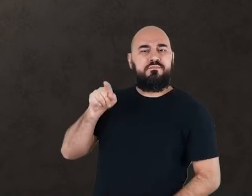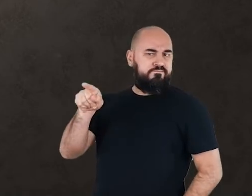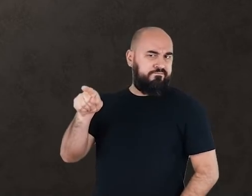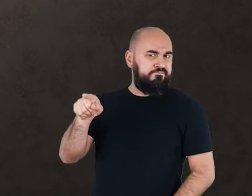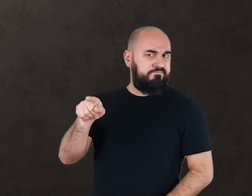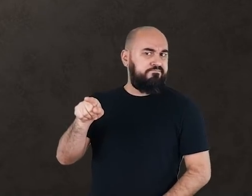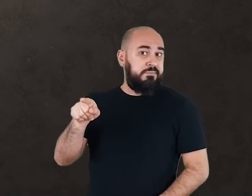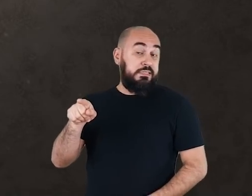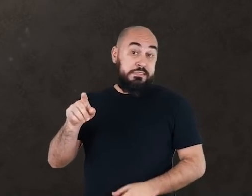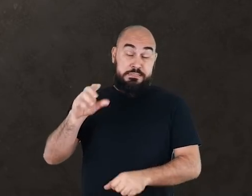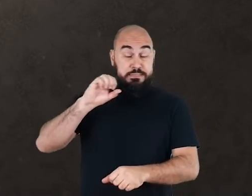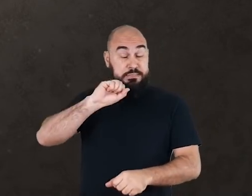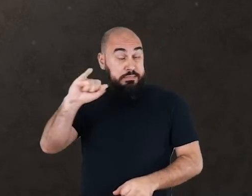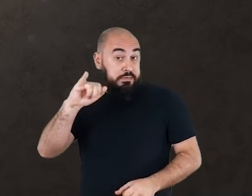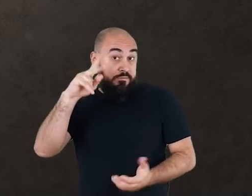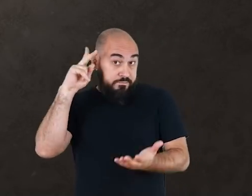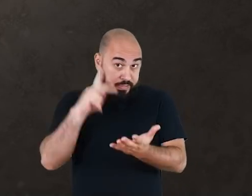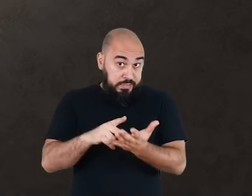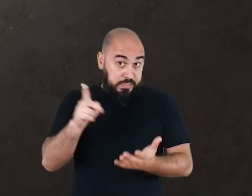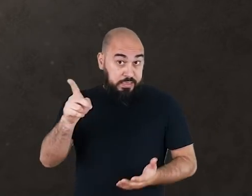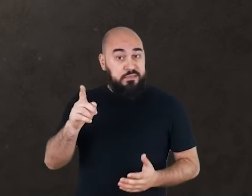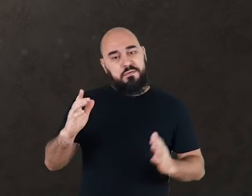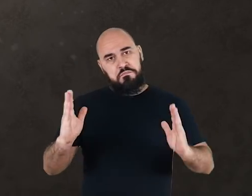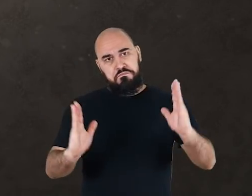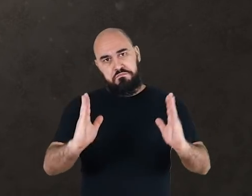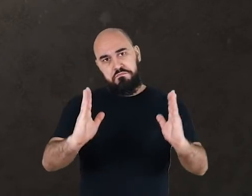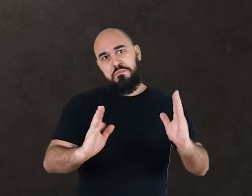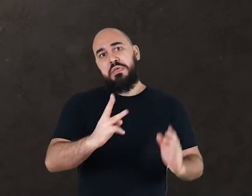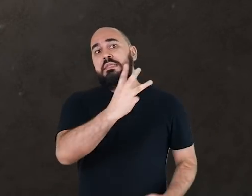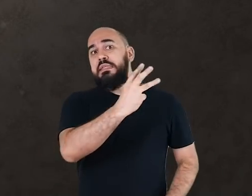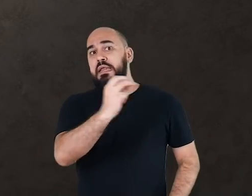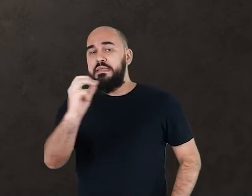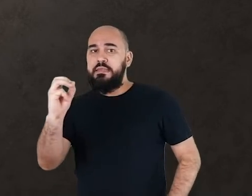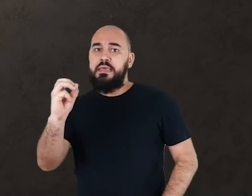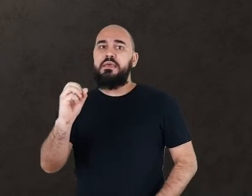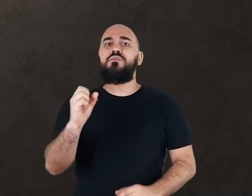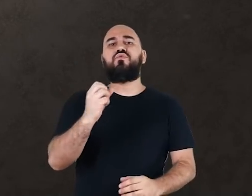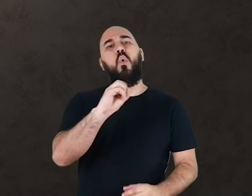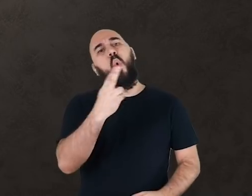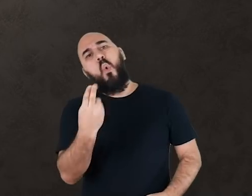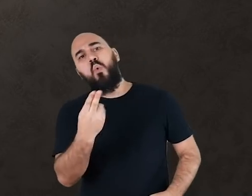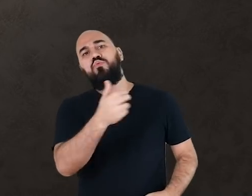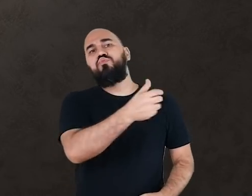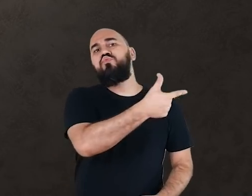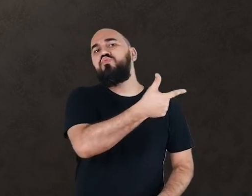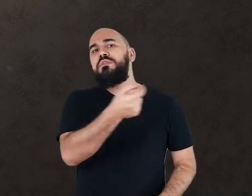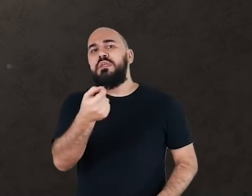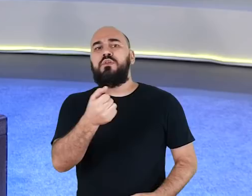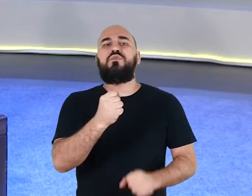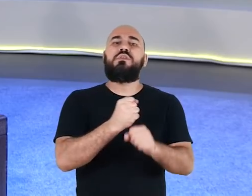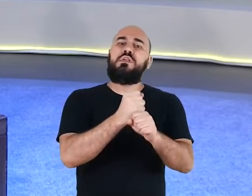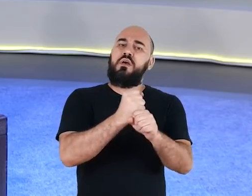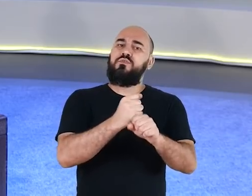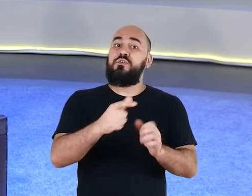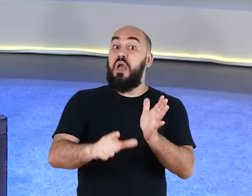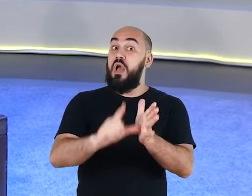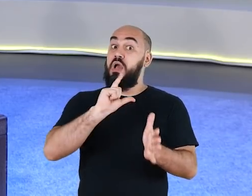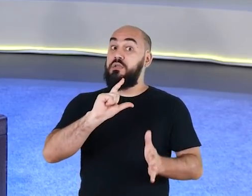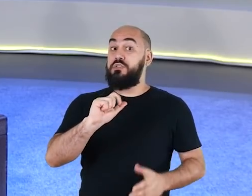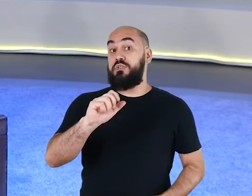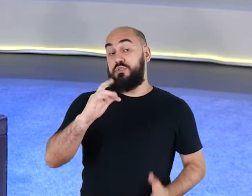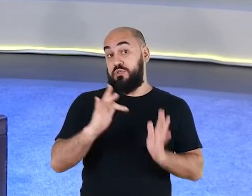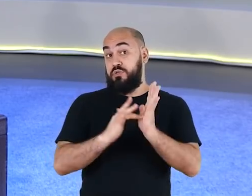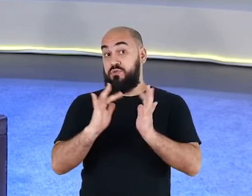se for verdadeiro, teria ocorrido por volta de 300 ou 200 anos antes de Cristo. O fato